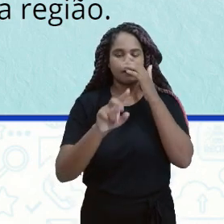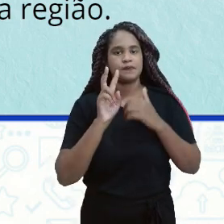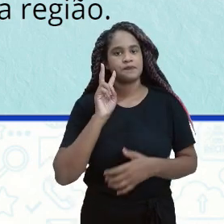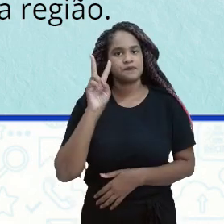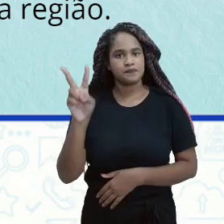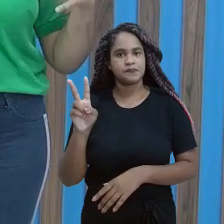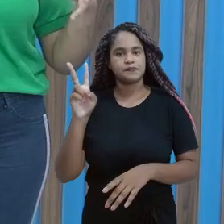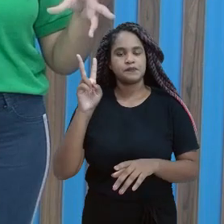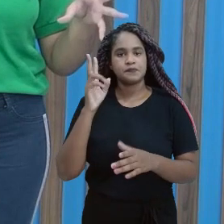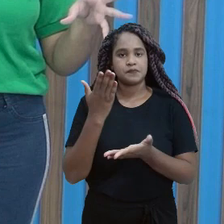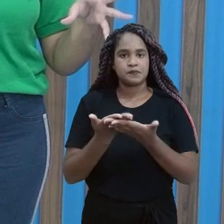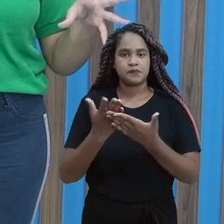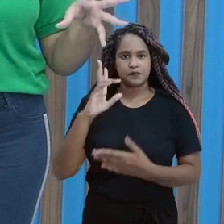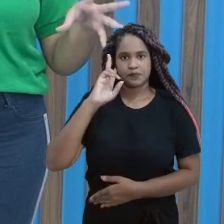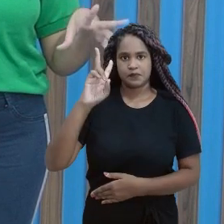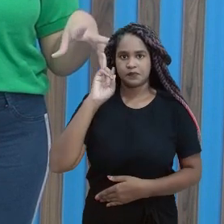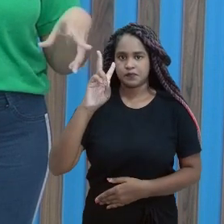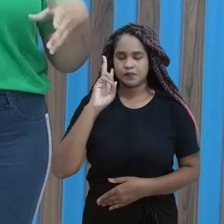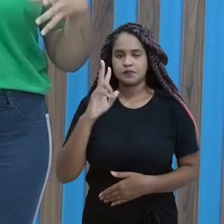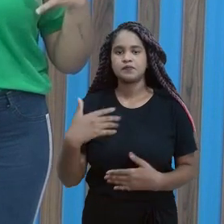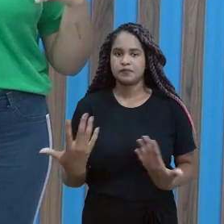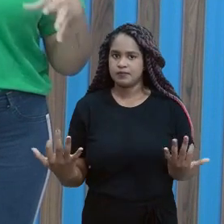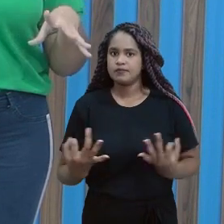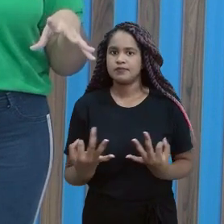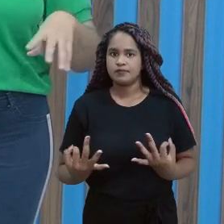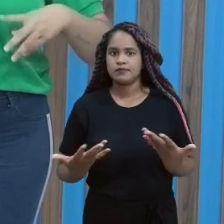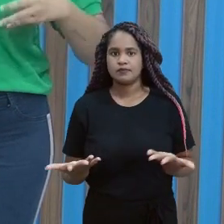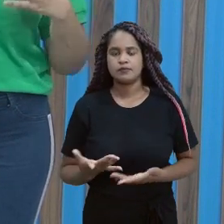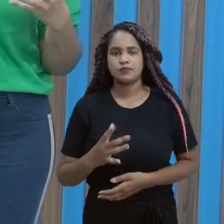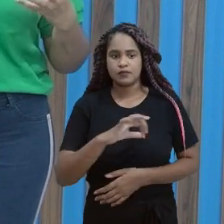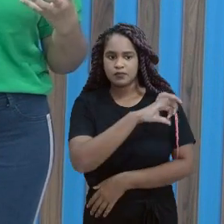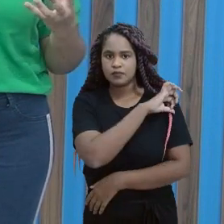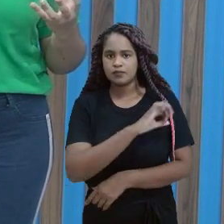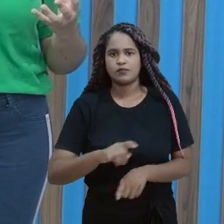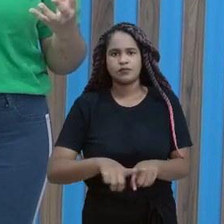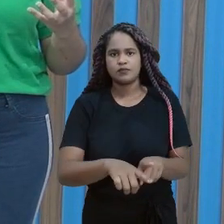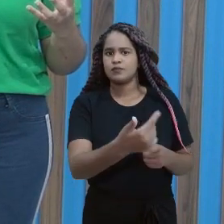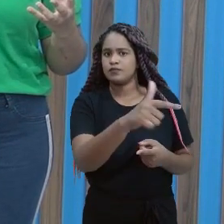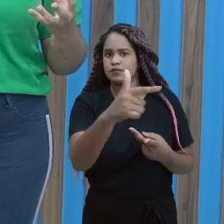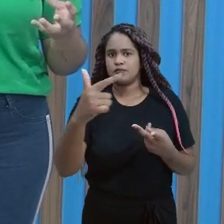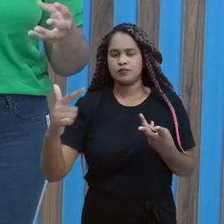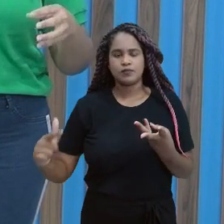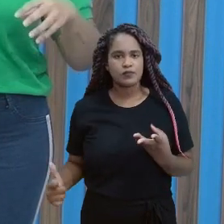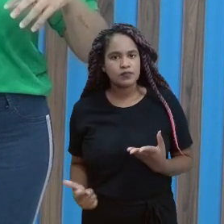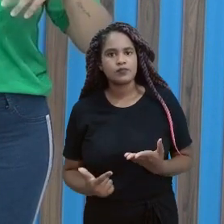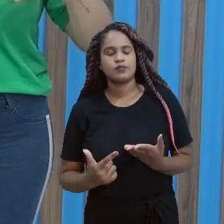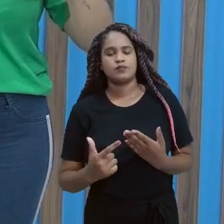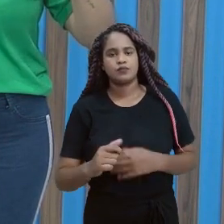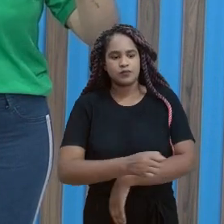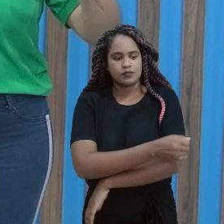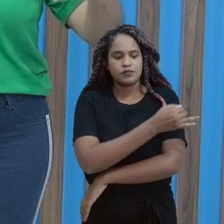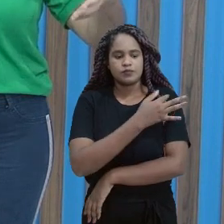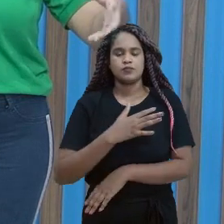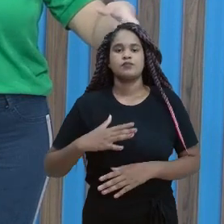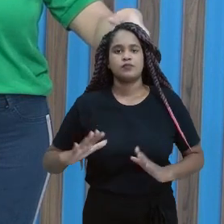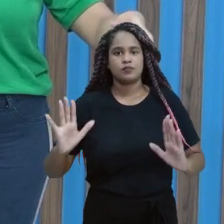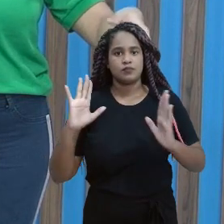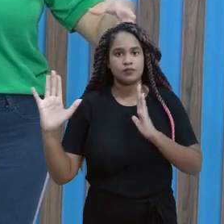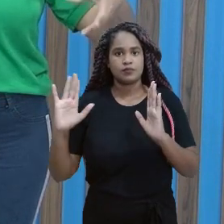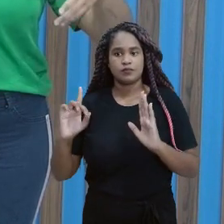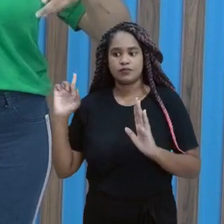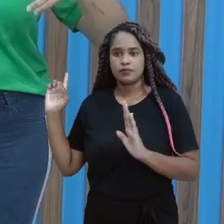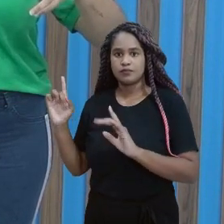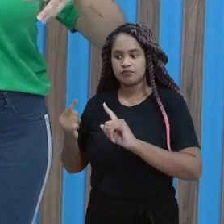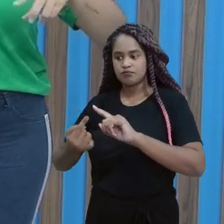nas aulas de história, eu tenho certeza também, não só no nono ano, mas em outras séries, nos períodos das grandes